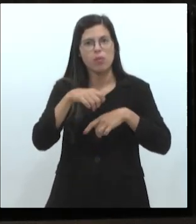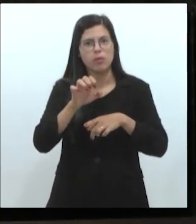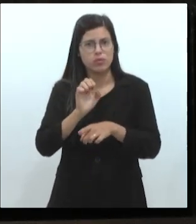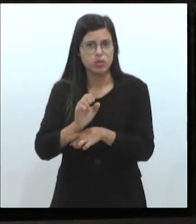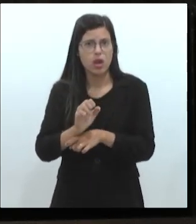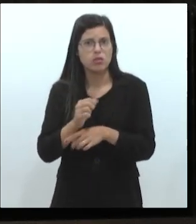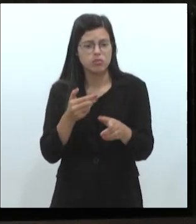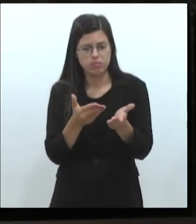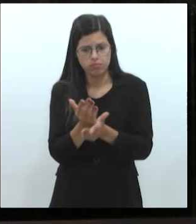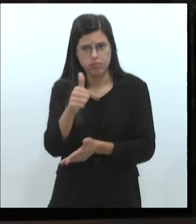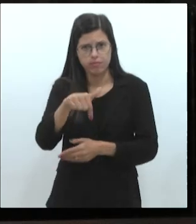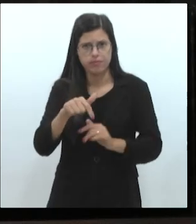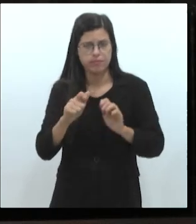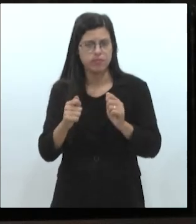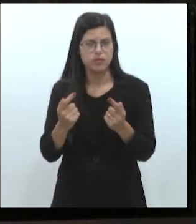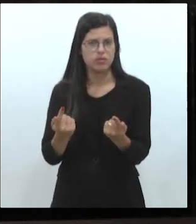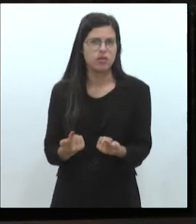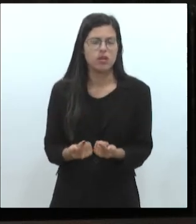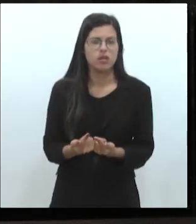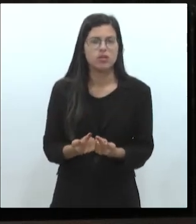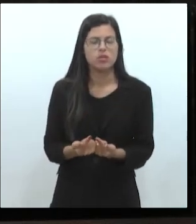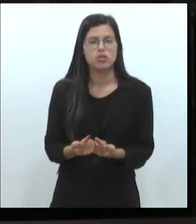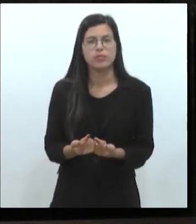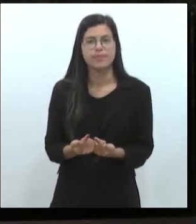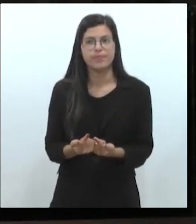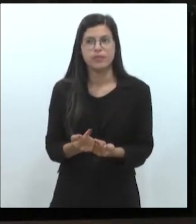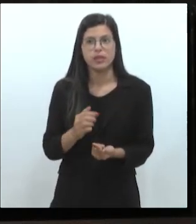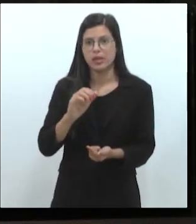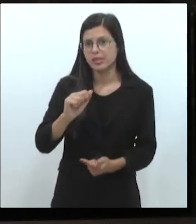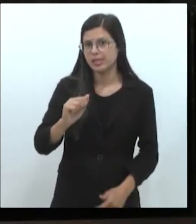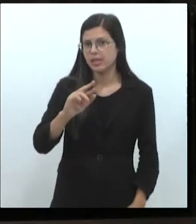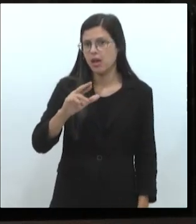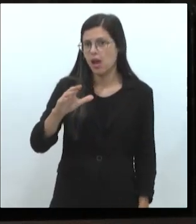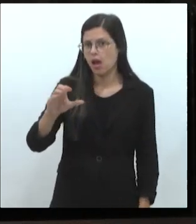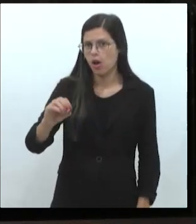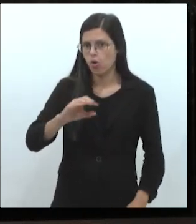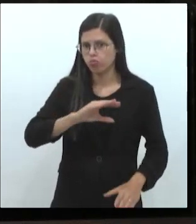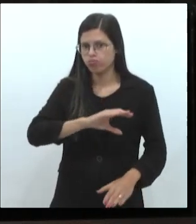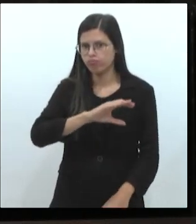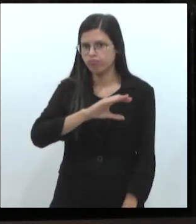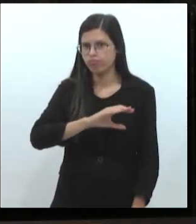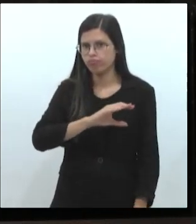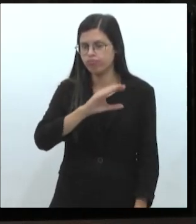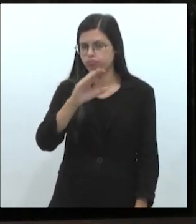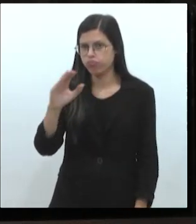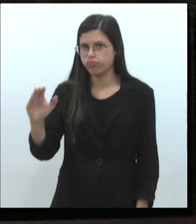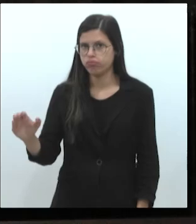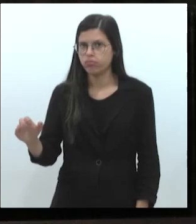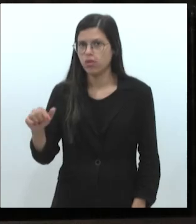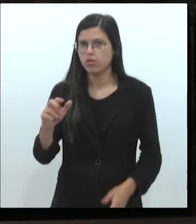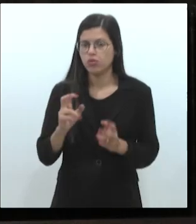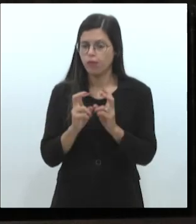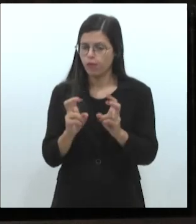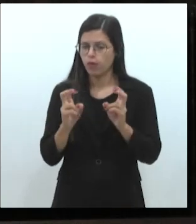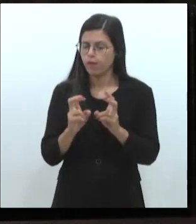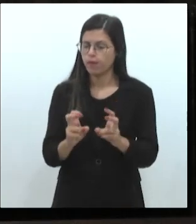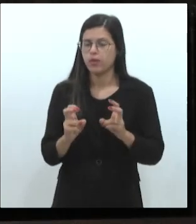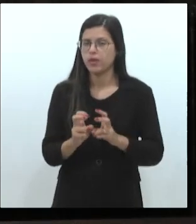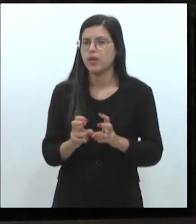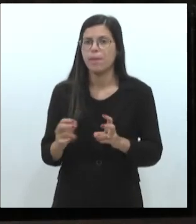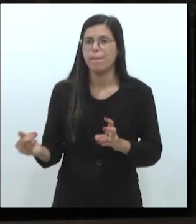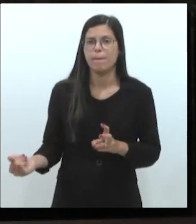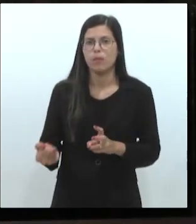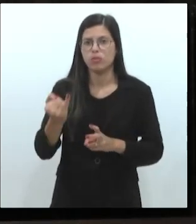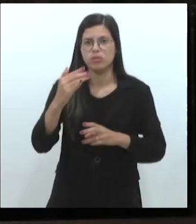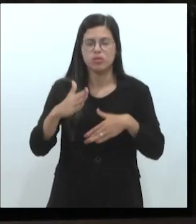E este arco ferroviário seria importantíssimo para esse desenvolvimento econômico e social. E